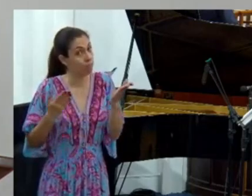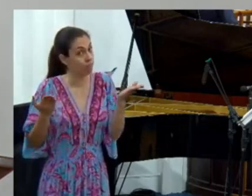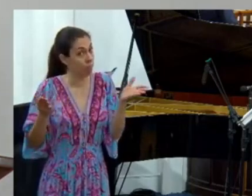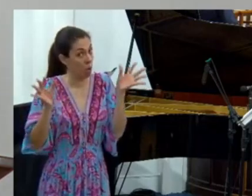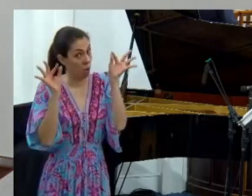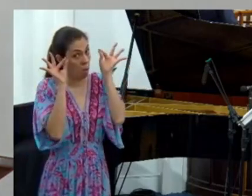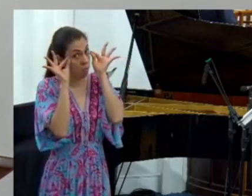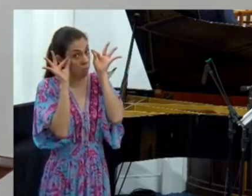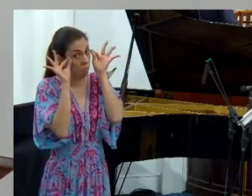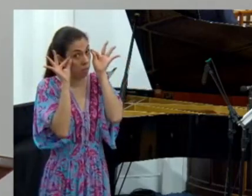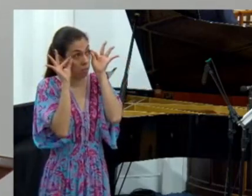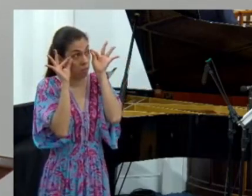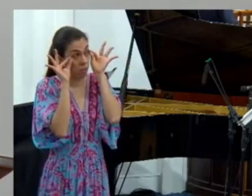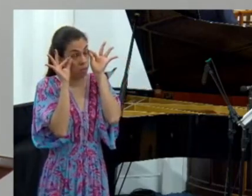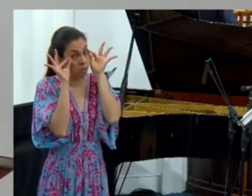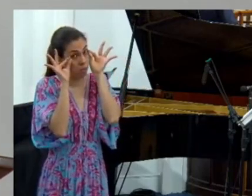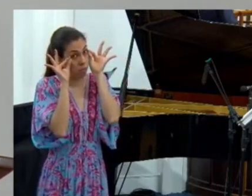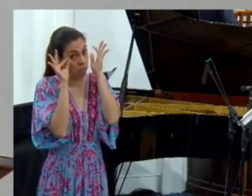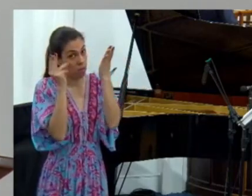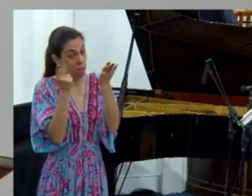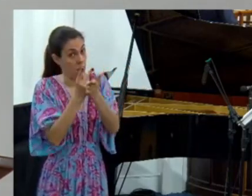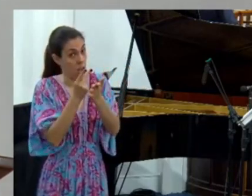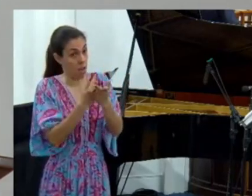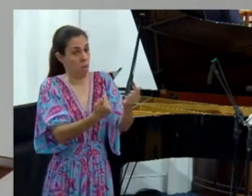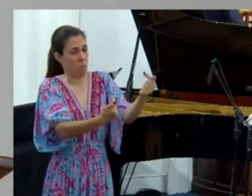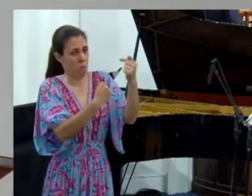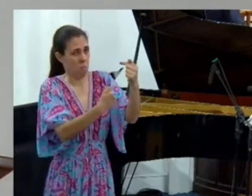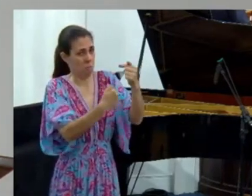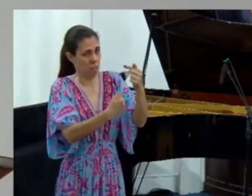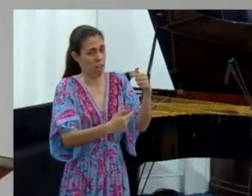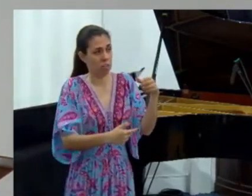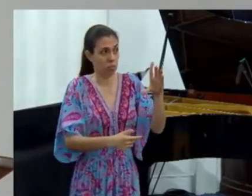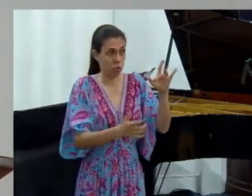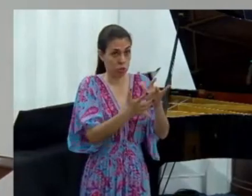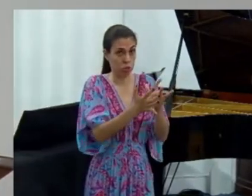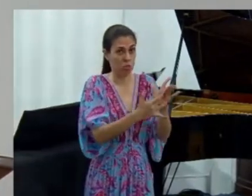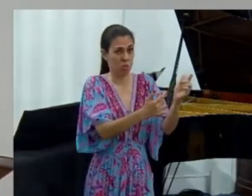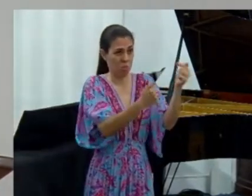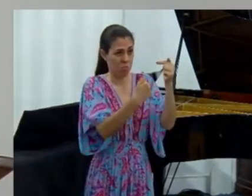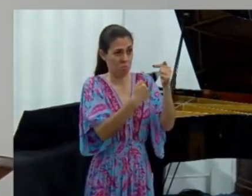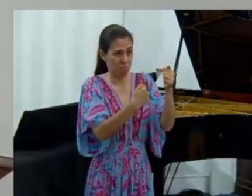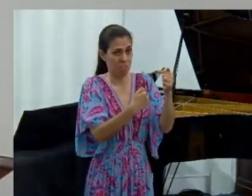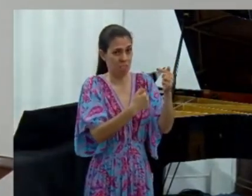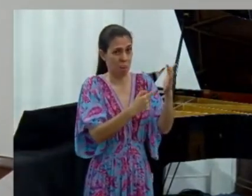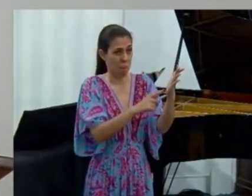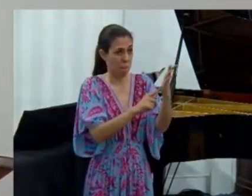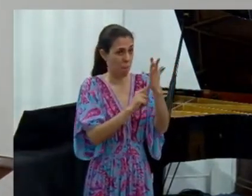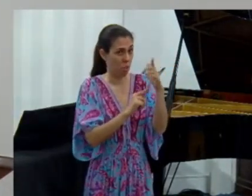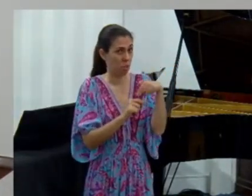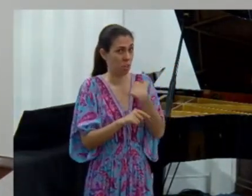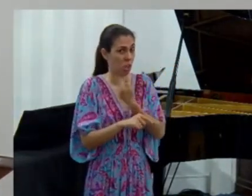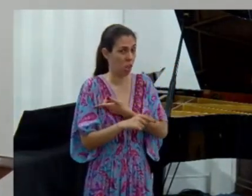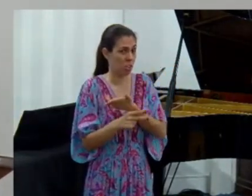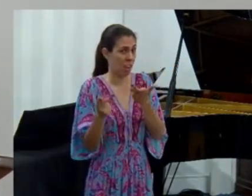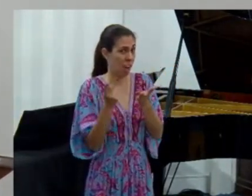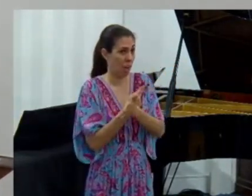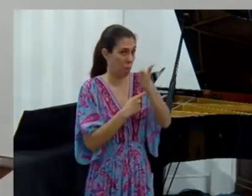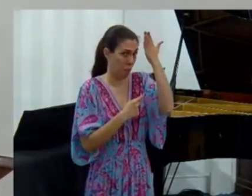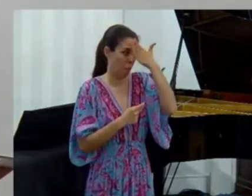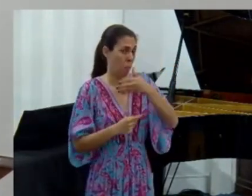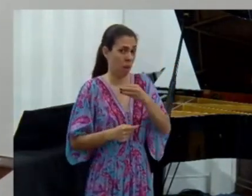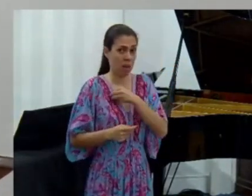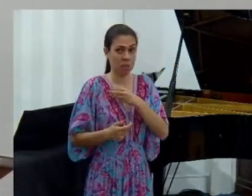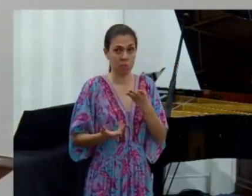Afinal, muitos podem às vezes pensar: somos templo. Esse templo era um templo, mas o